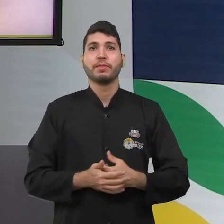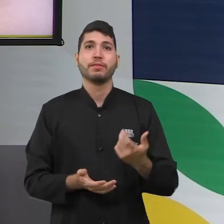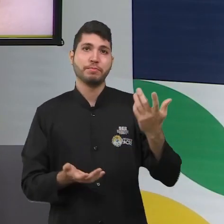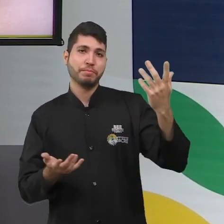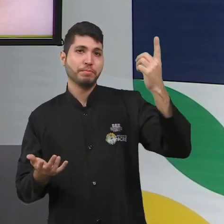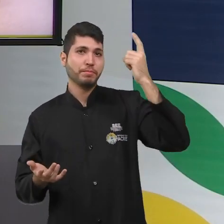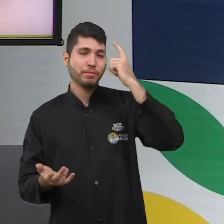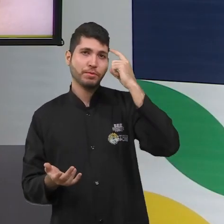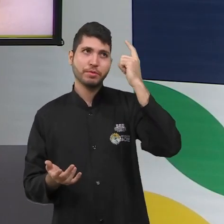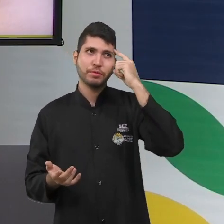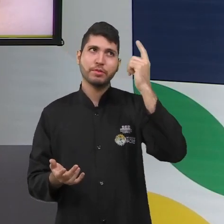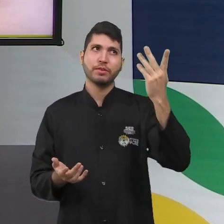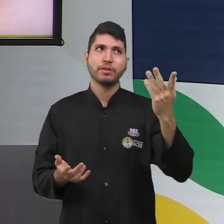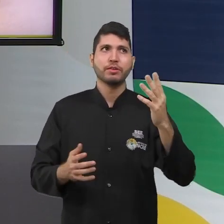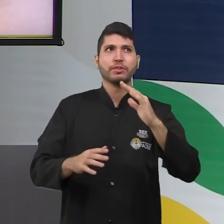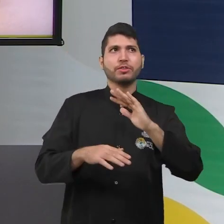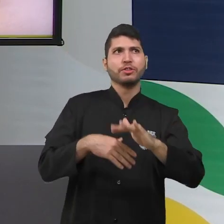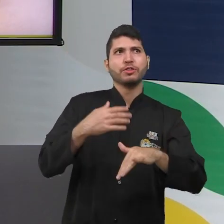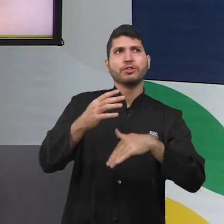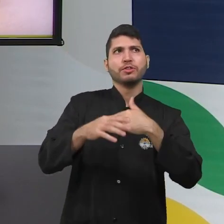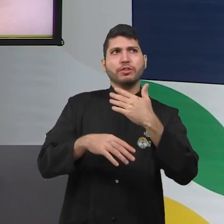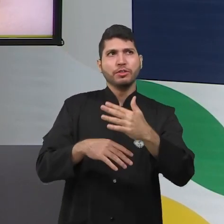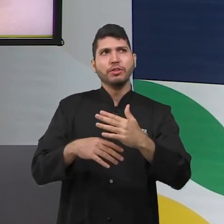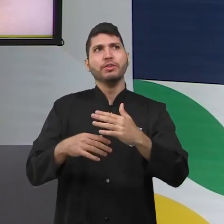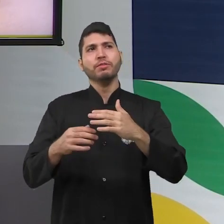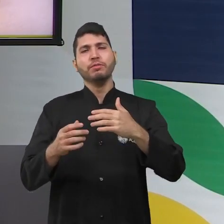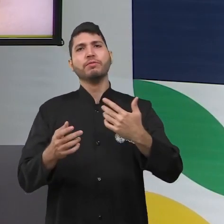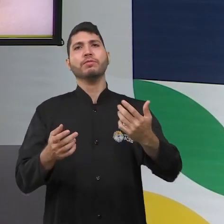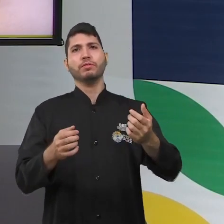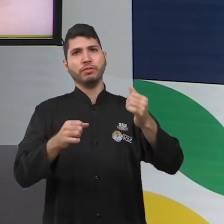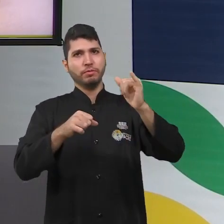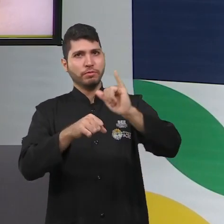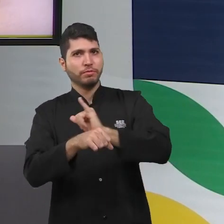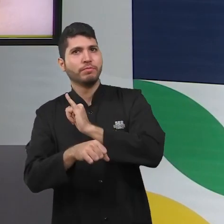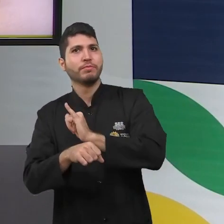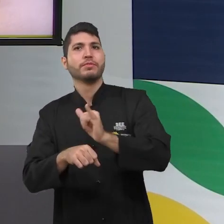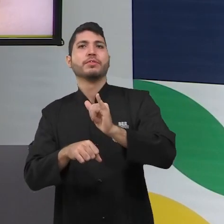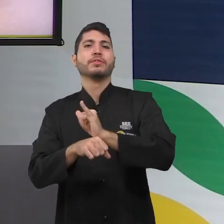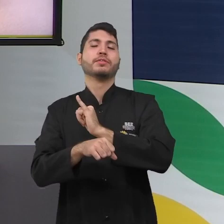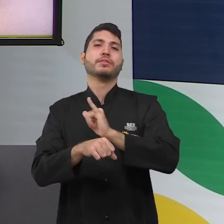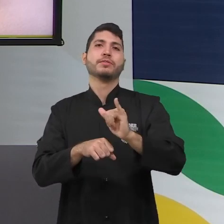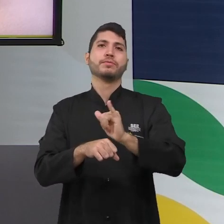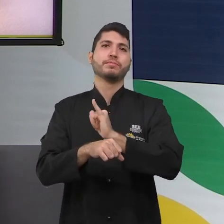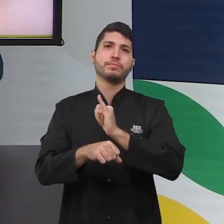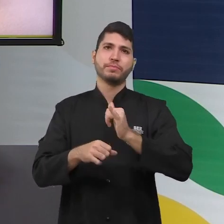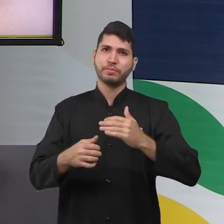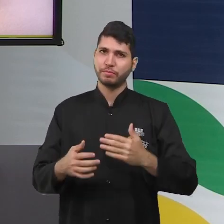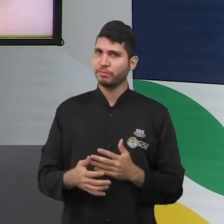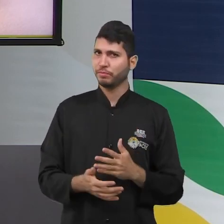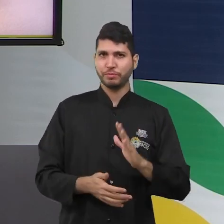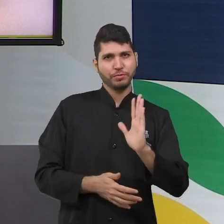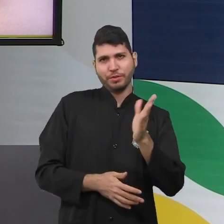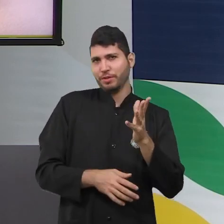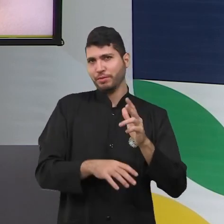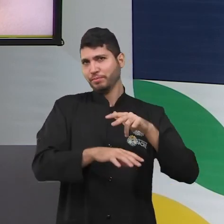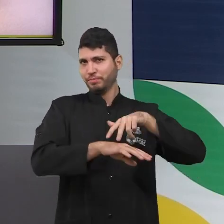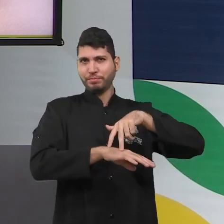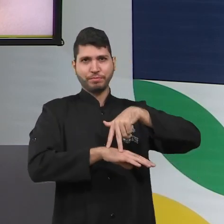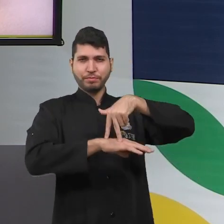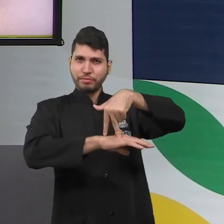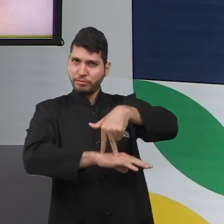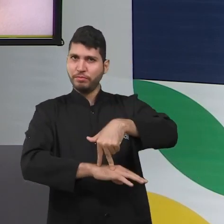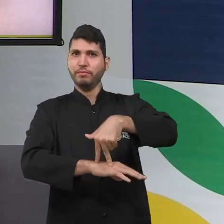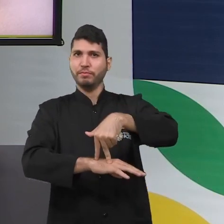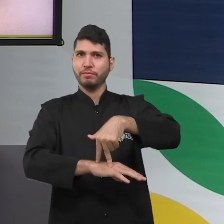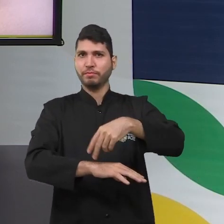de desenvolvê-lo, você vai criando estratégias, e estratégias essas porque você já é um protagonista da sua vida.